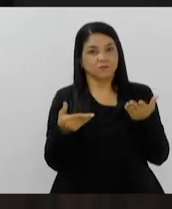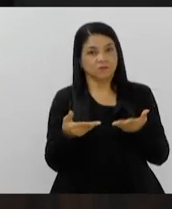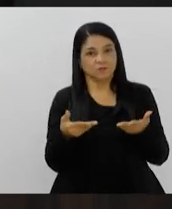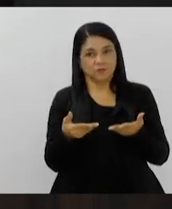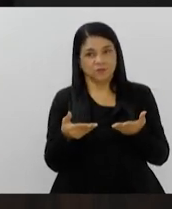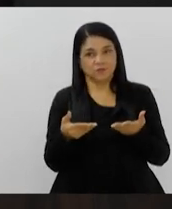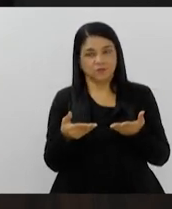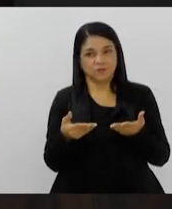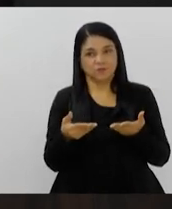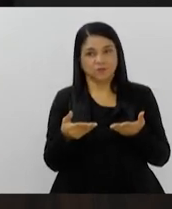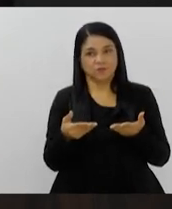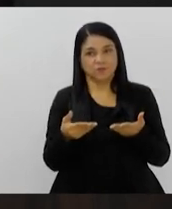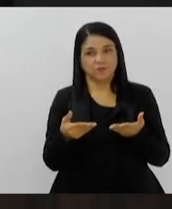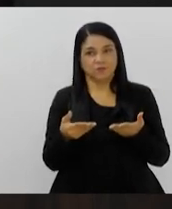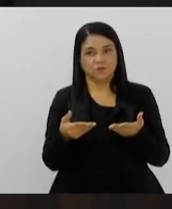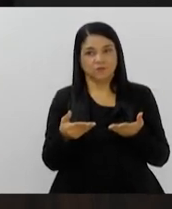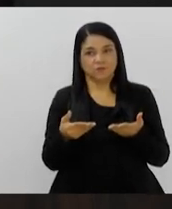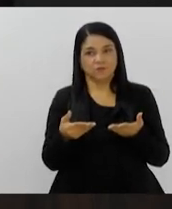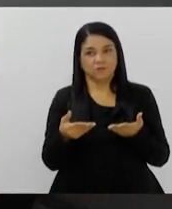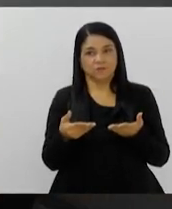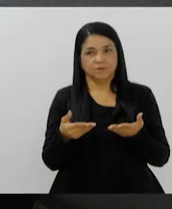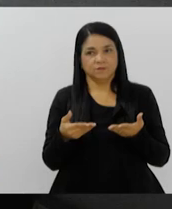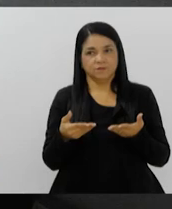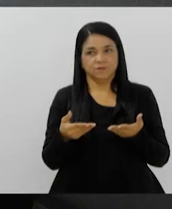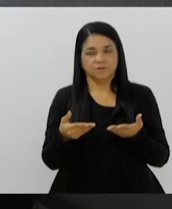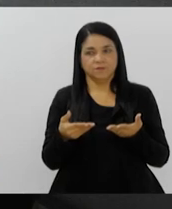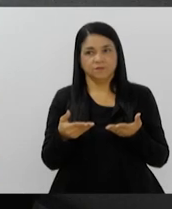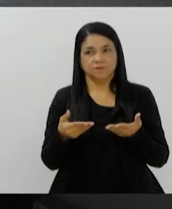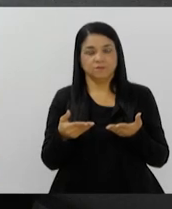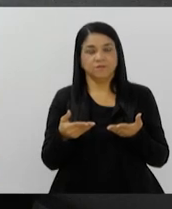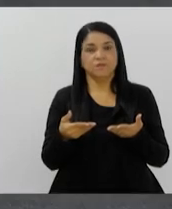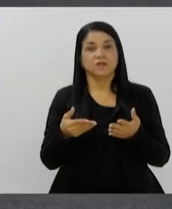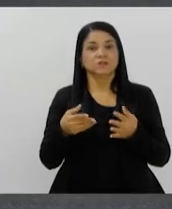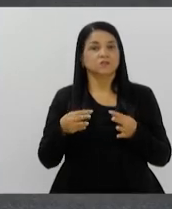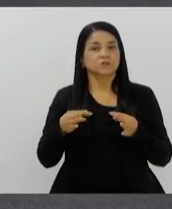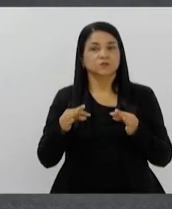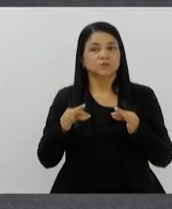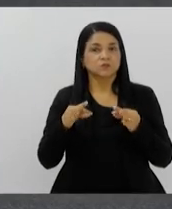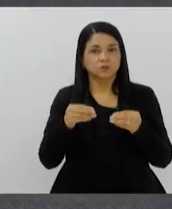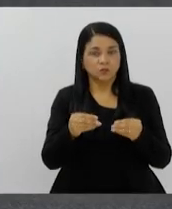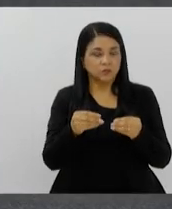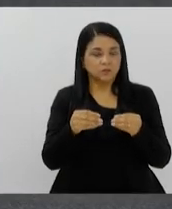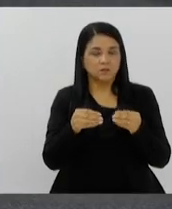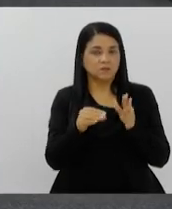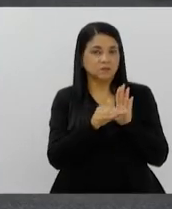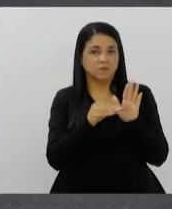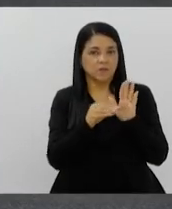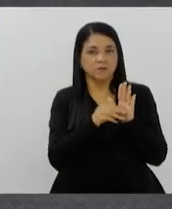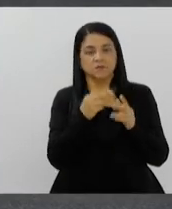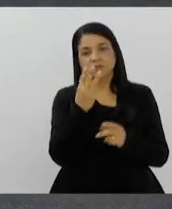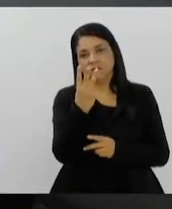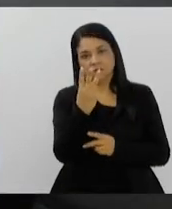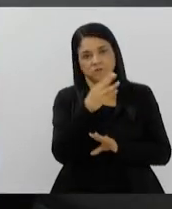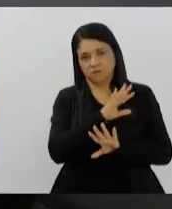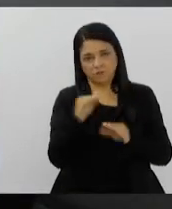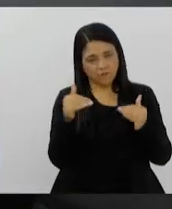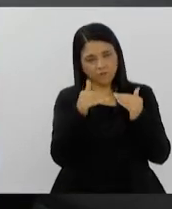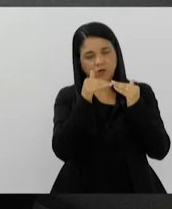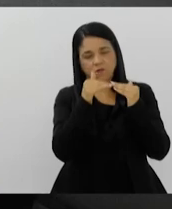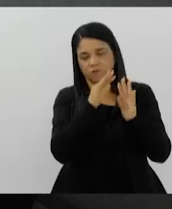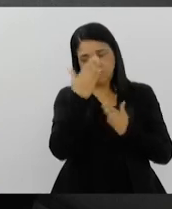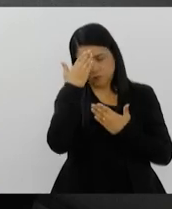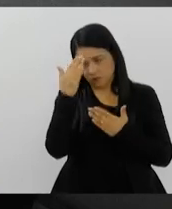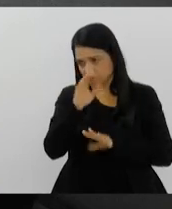se pode manifestar sobre as 3 emendas. Então, é favorável a todas as emendas de hoje, favorável às 3 emendas, deputado. Isso. Perfeito.